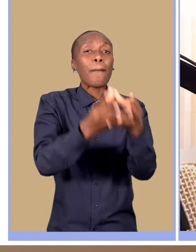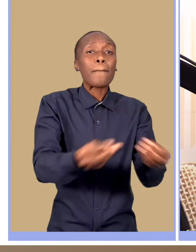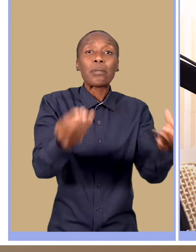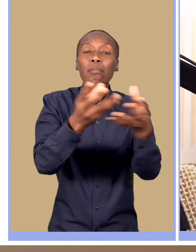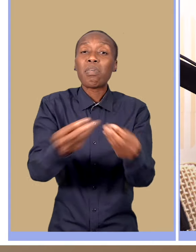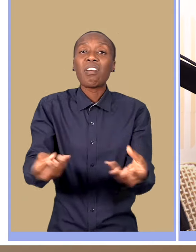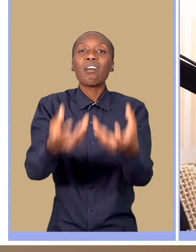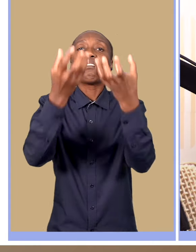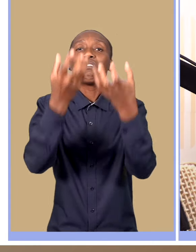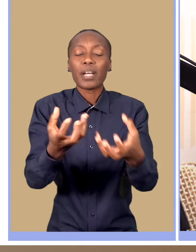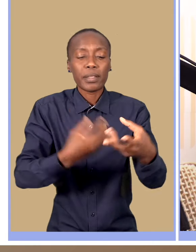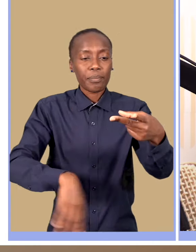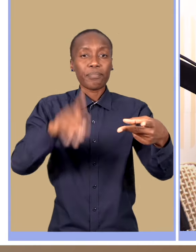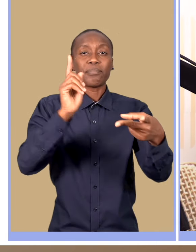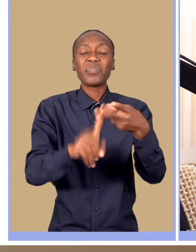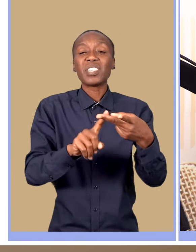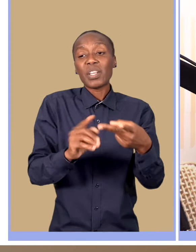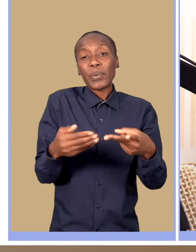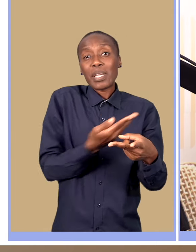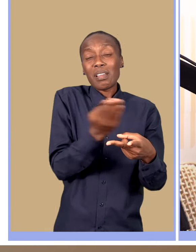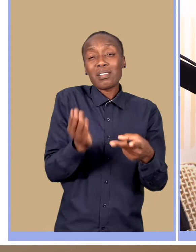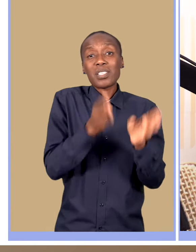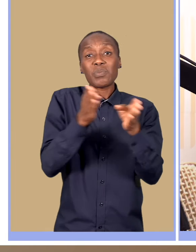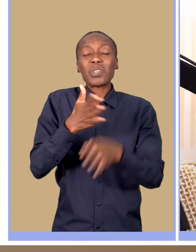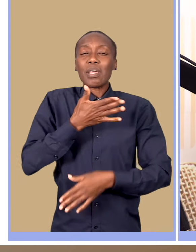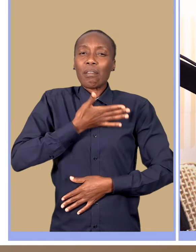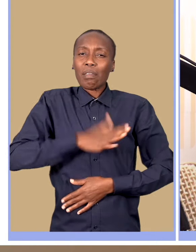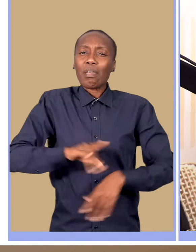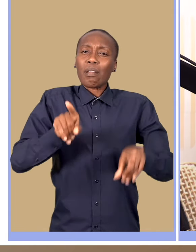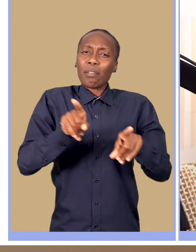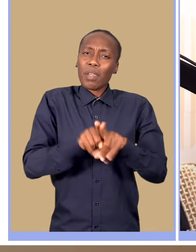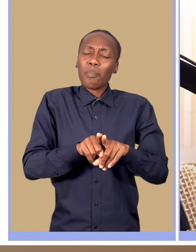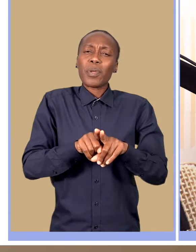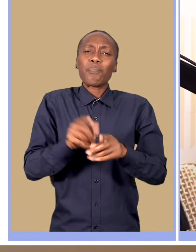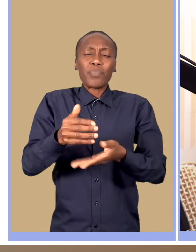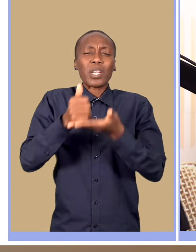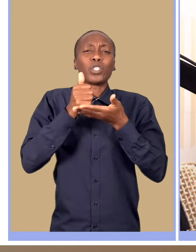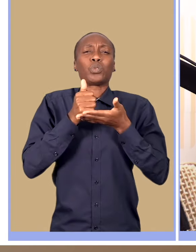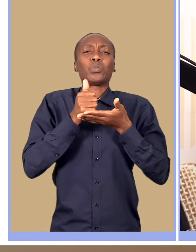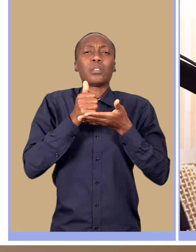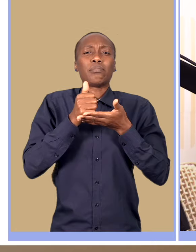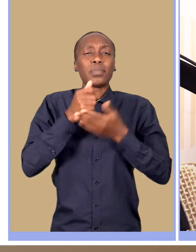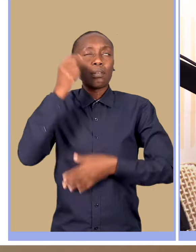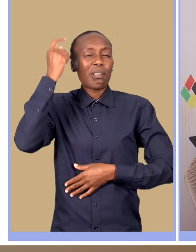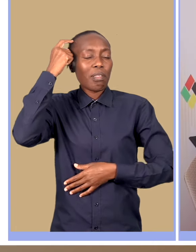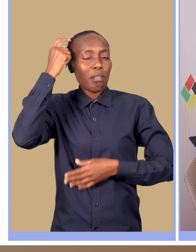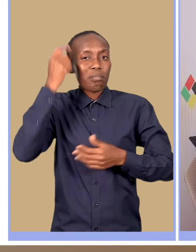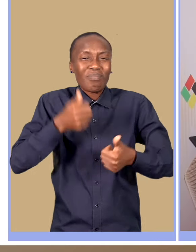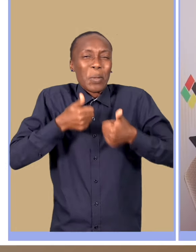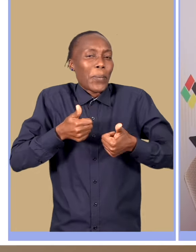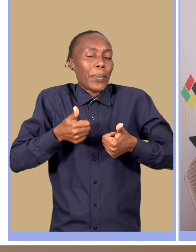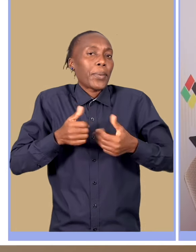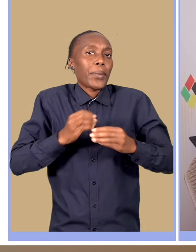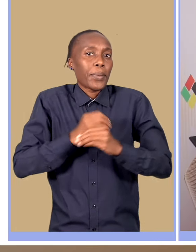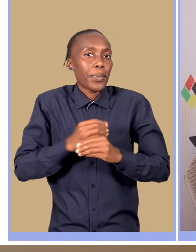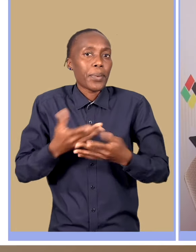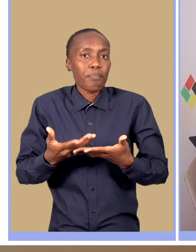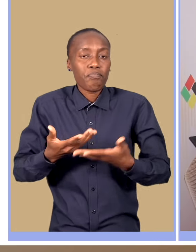materiais, as pessoas também precisavam de um conforto na sua condição de saúde mental.